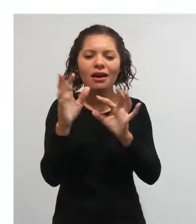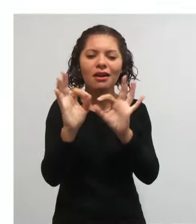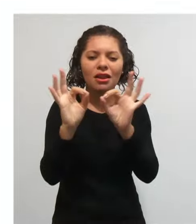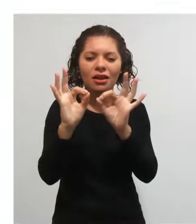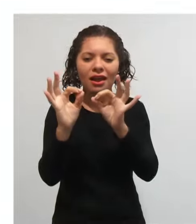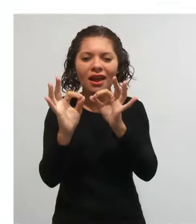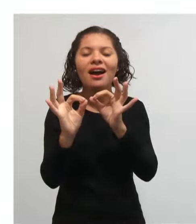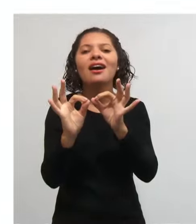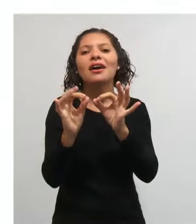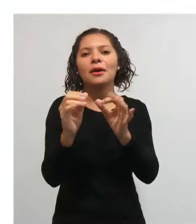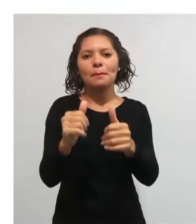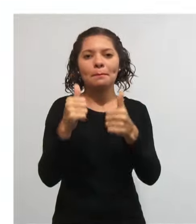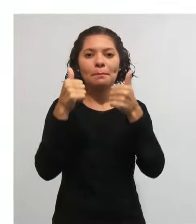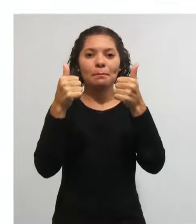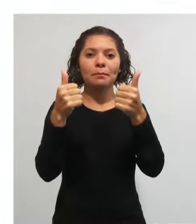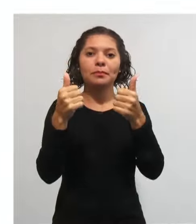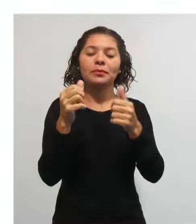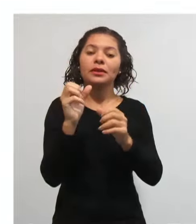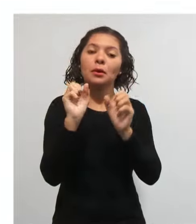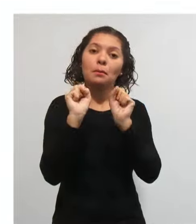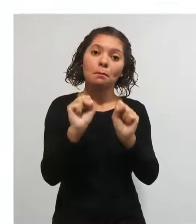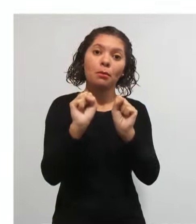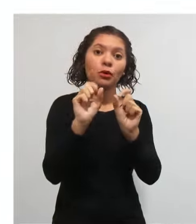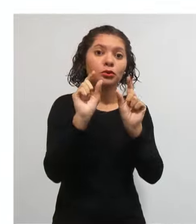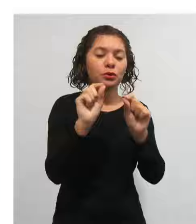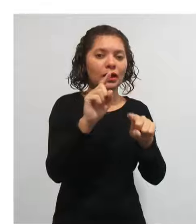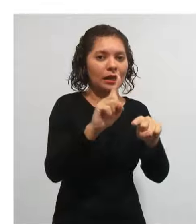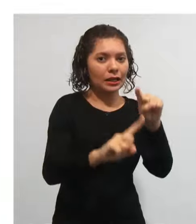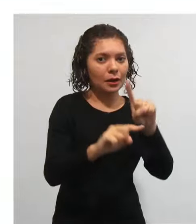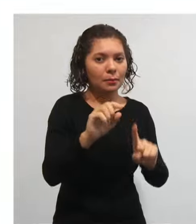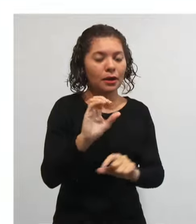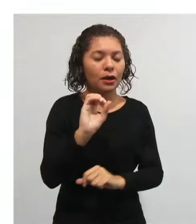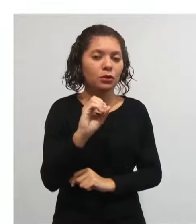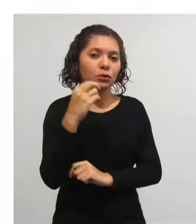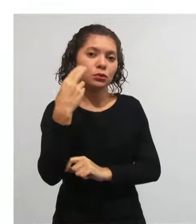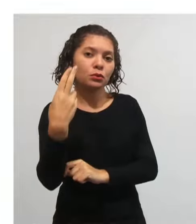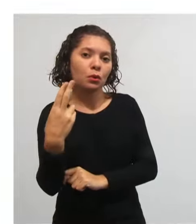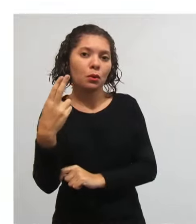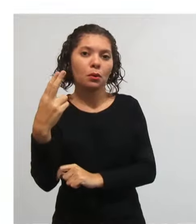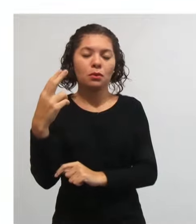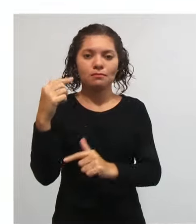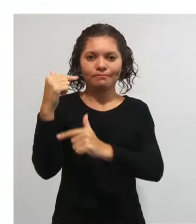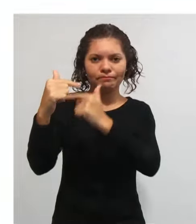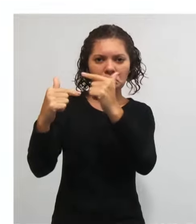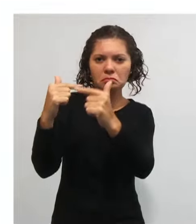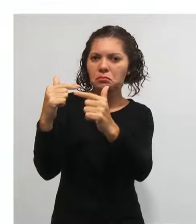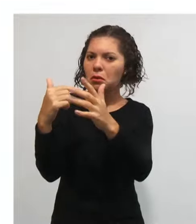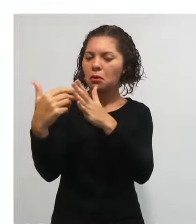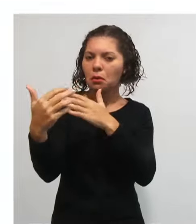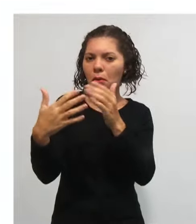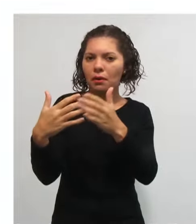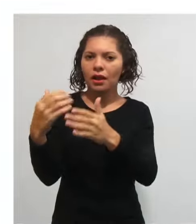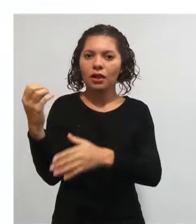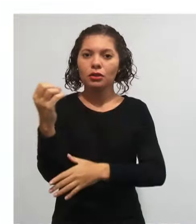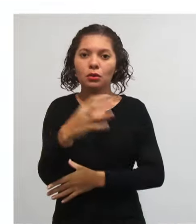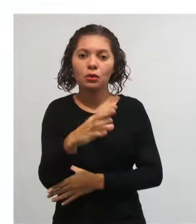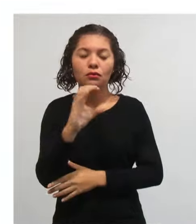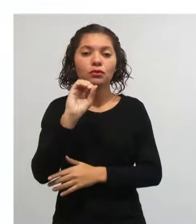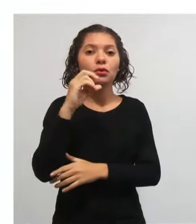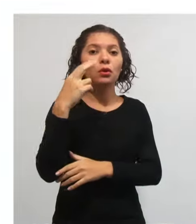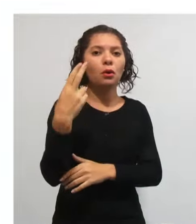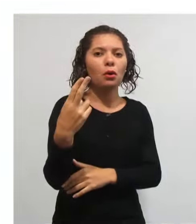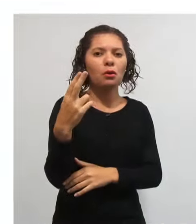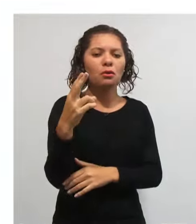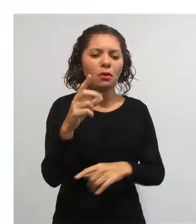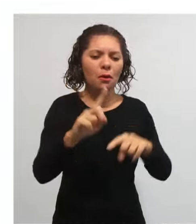que pode ser um bem ou um serviço novo mas também pode ser algo melhorado no que se